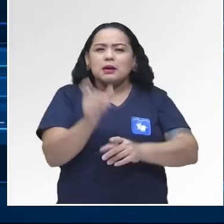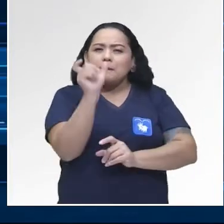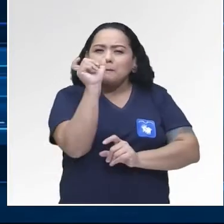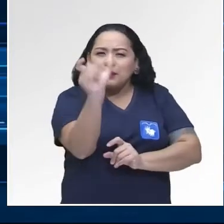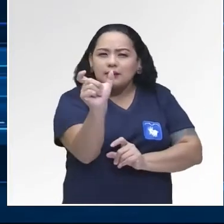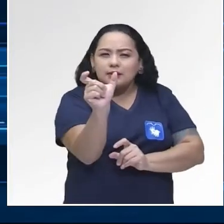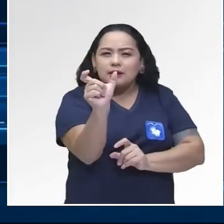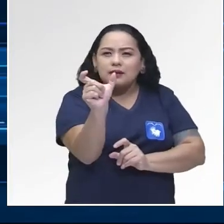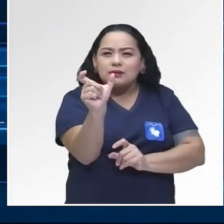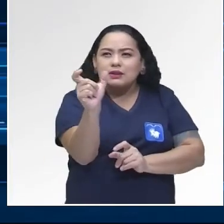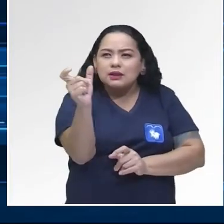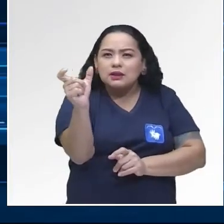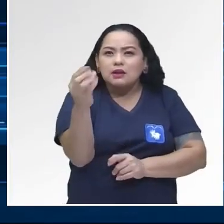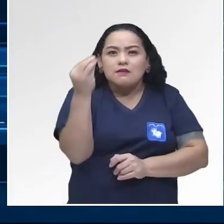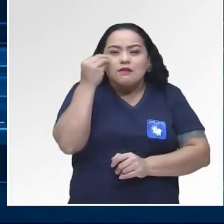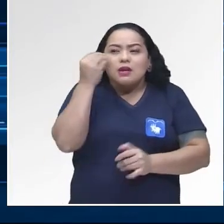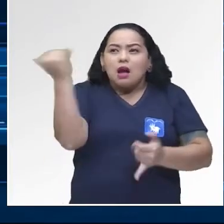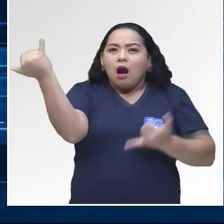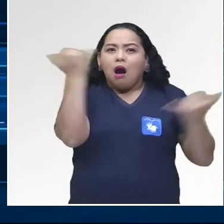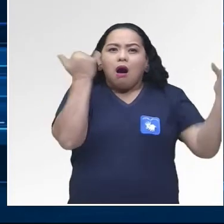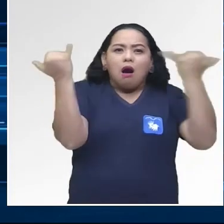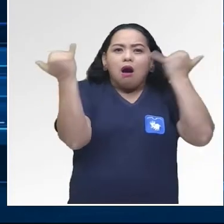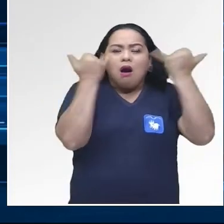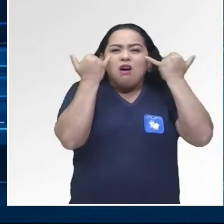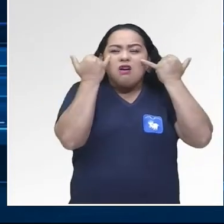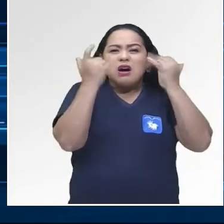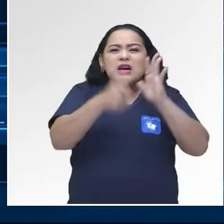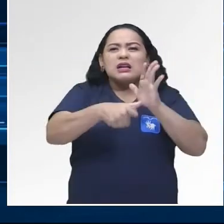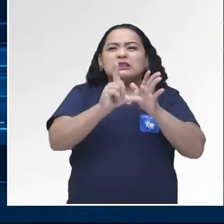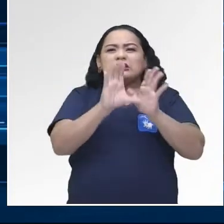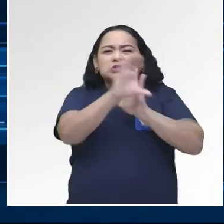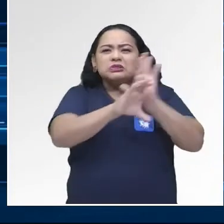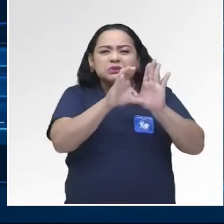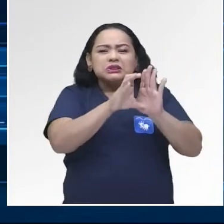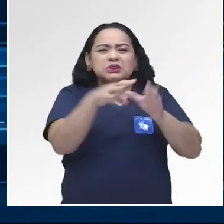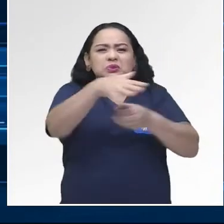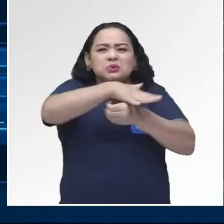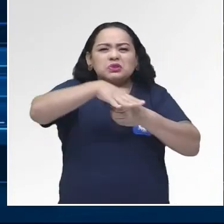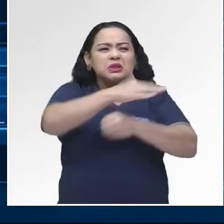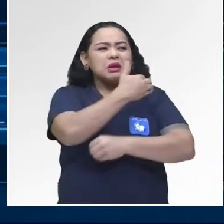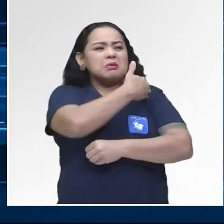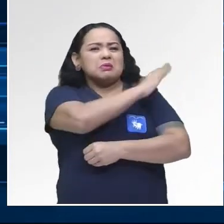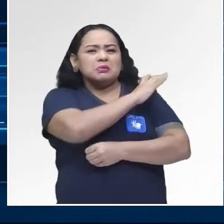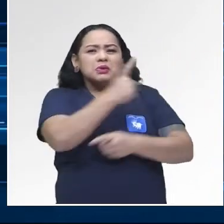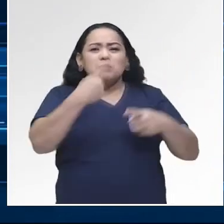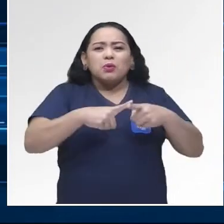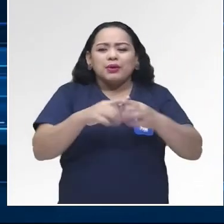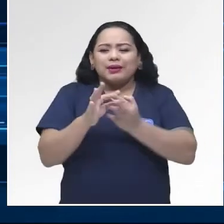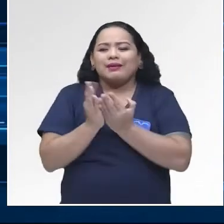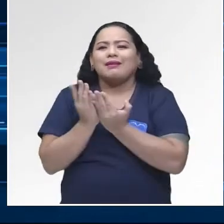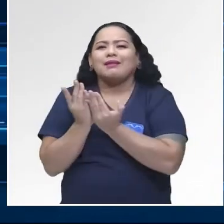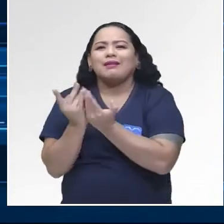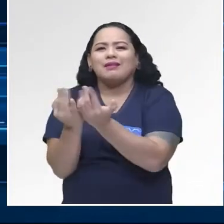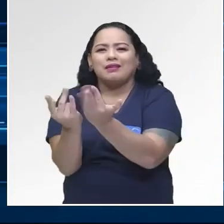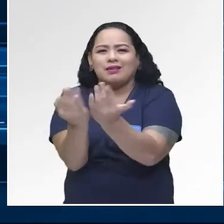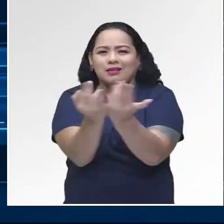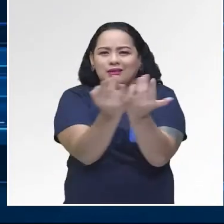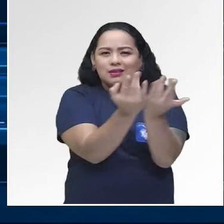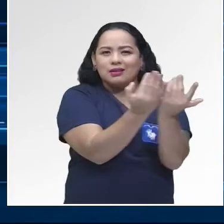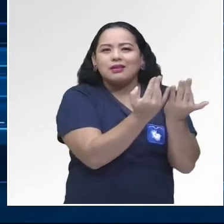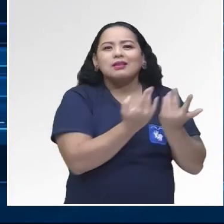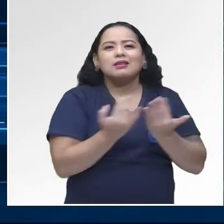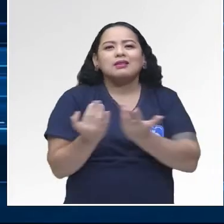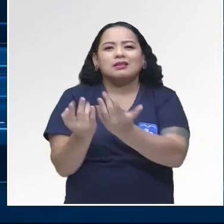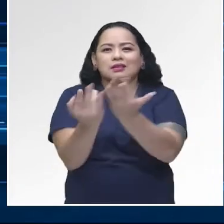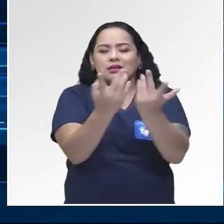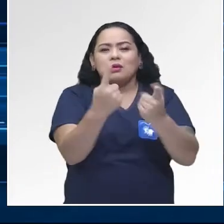das pessoas, ela já está cheia de preconceito. Por quê? Porque é o senso comum, né, que